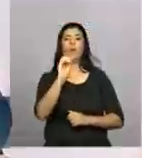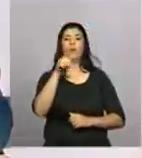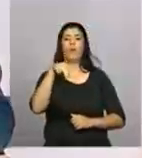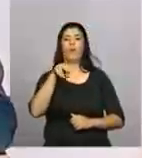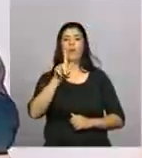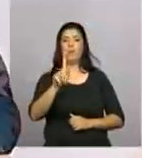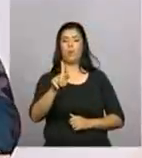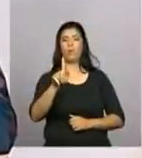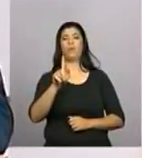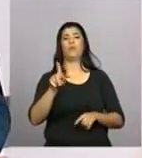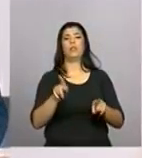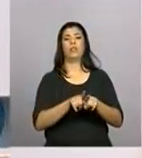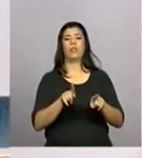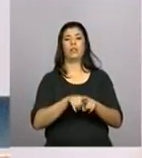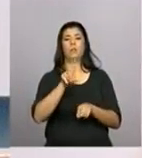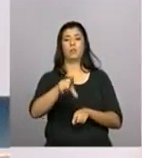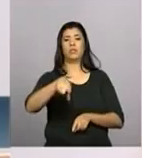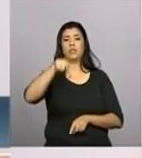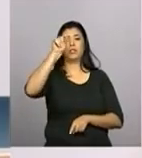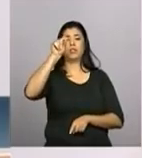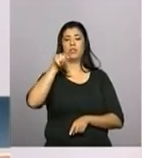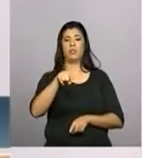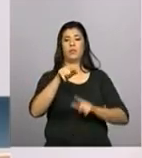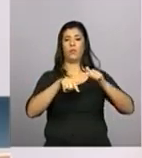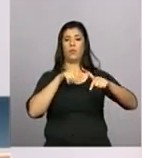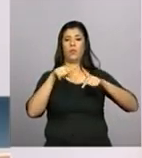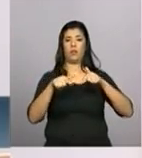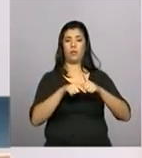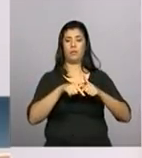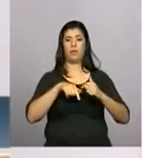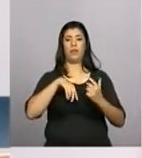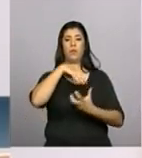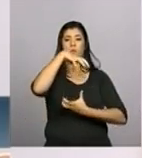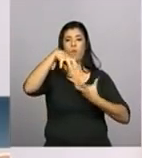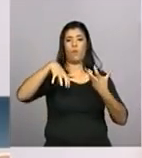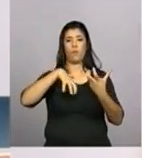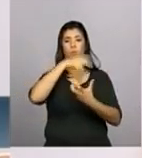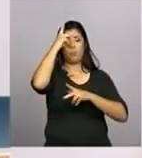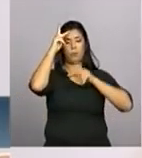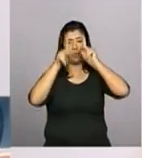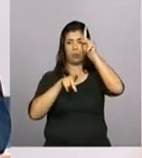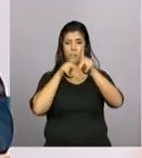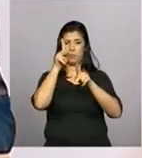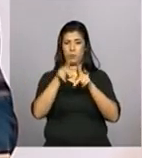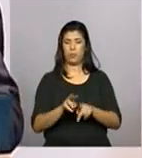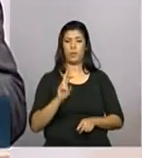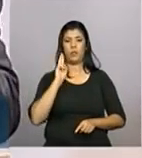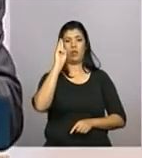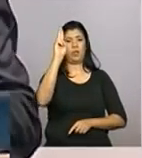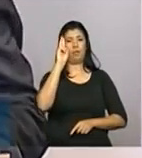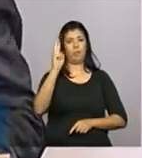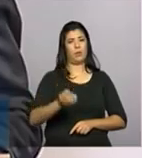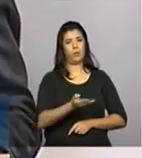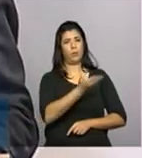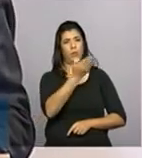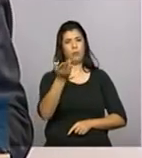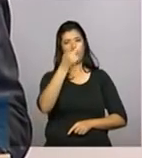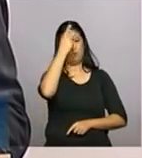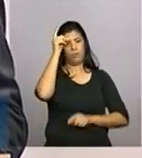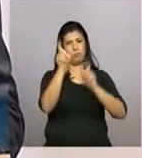também aqui destacar o trabalho dos movimentos populares, movimentos aqui representados por muitos de